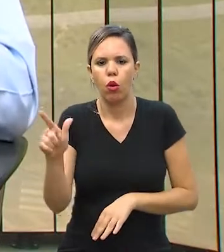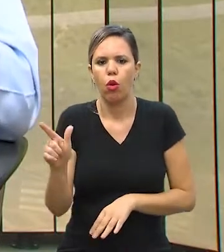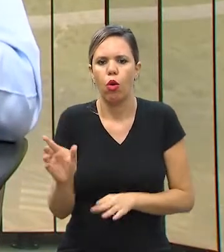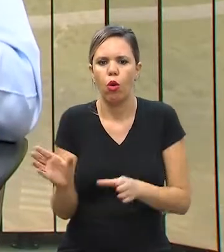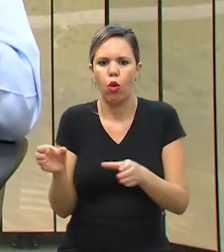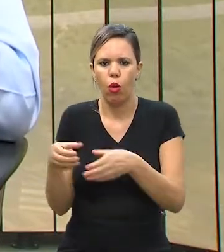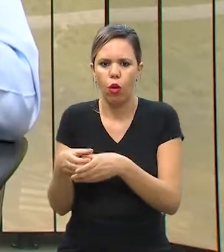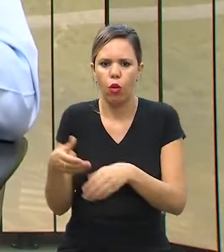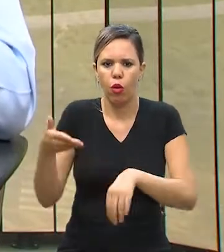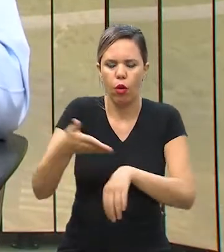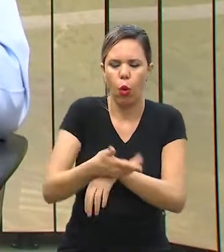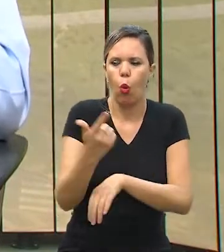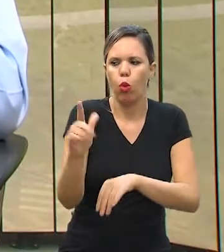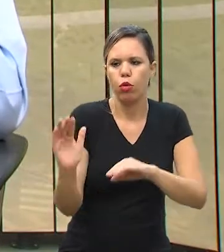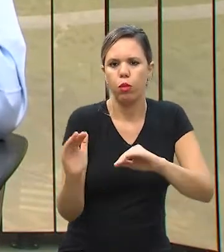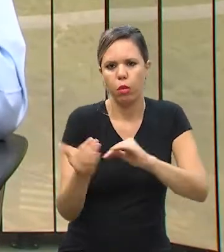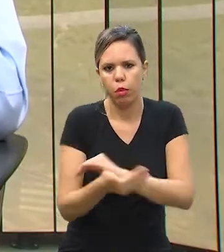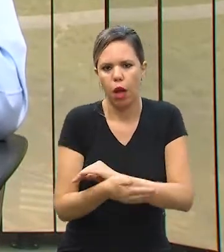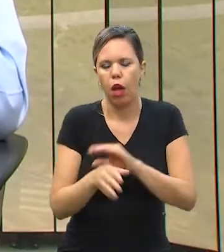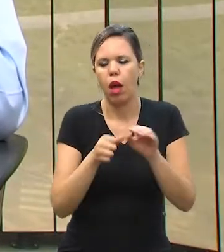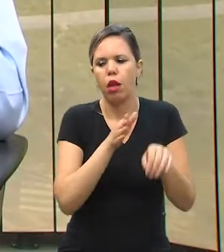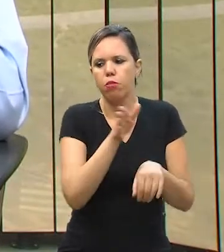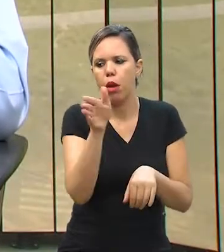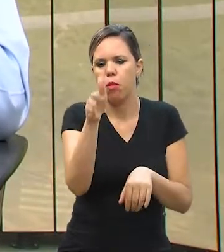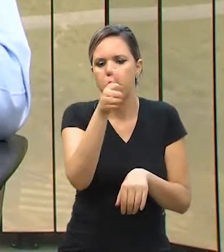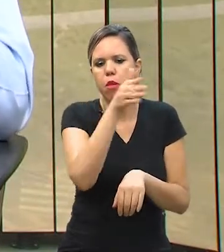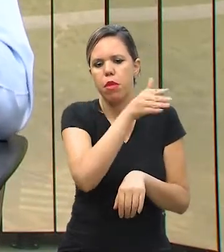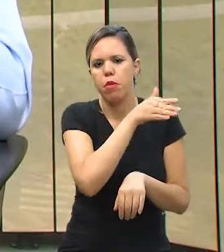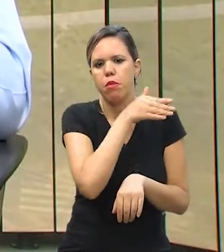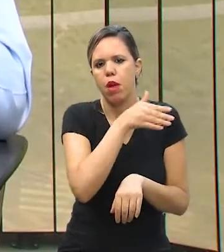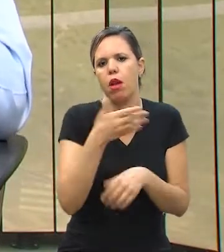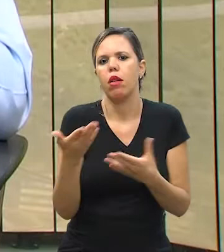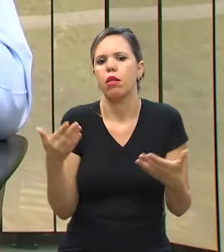Colors, a gente vinha aqui pro Marieta, tinha